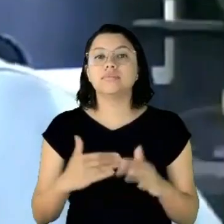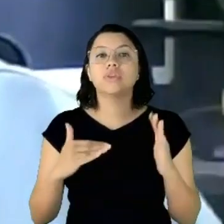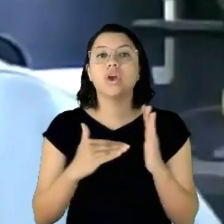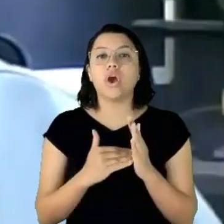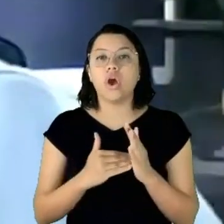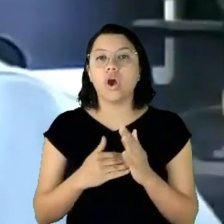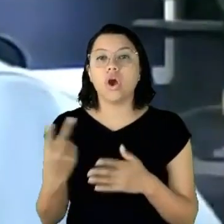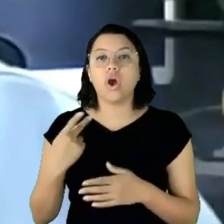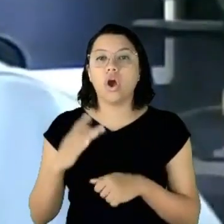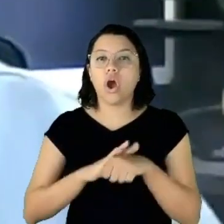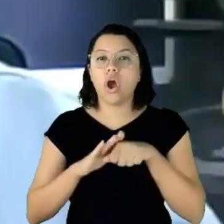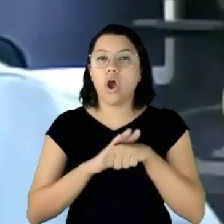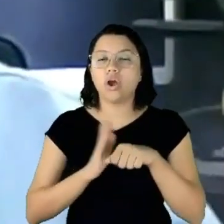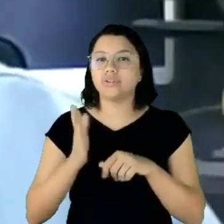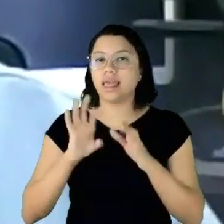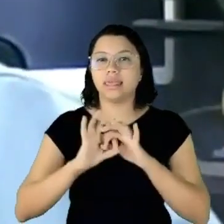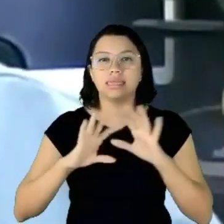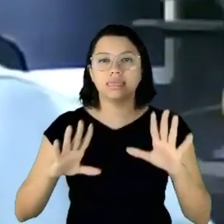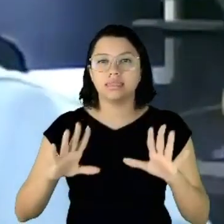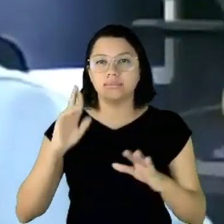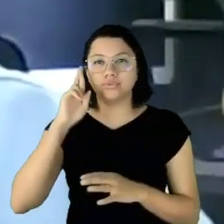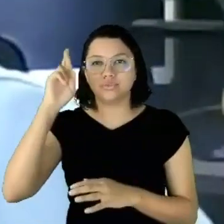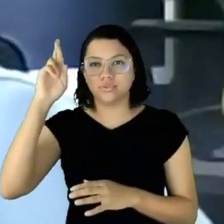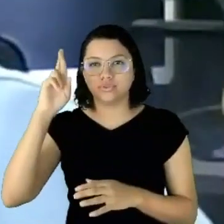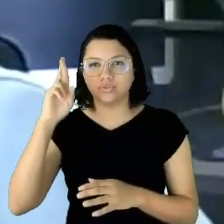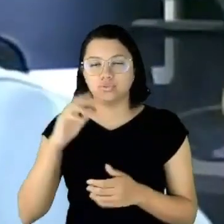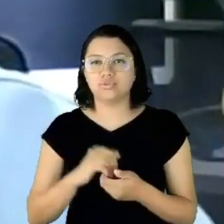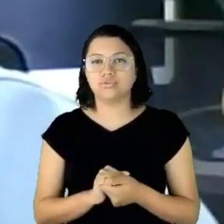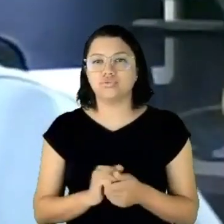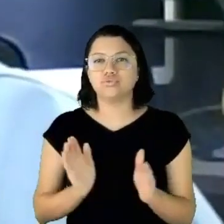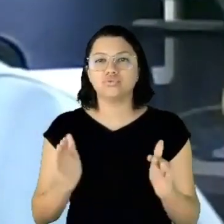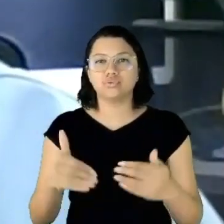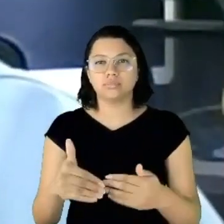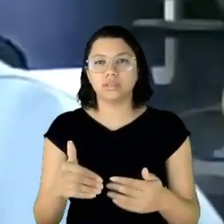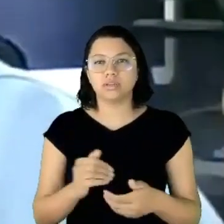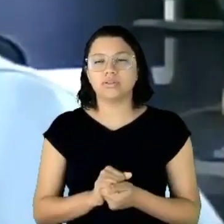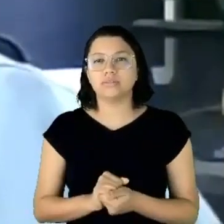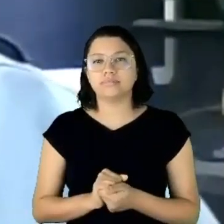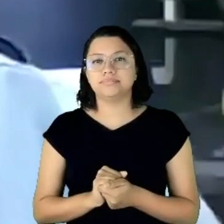da última vez que nós conversamos já estava liberado para os diretores oficiais de gabinete